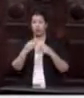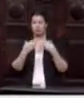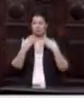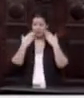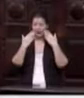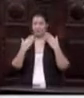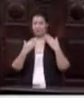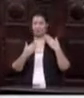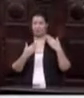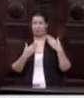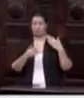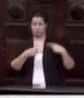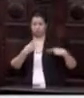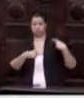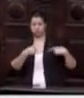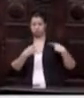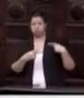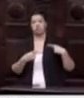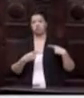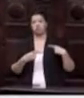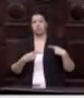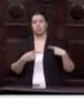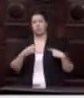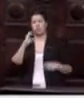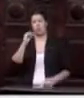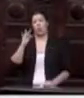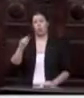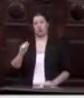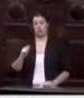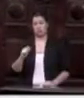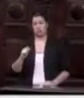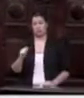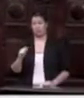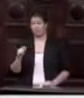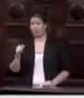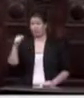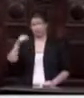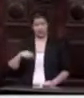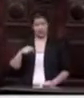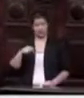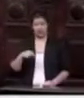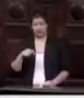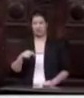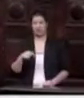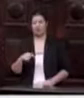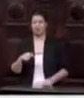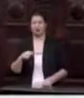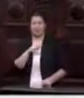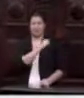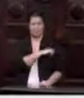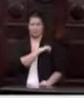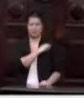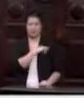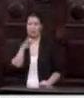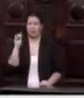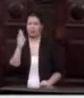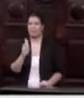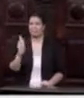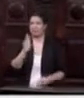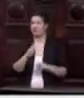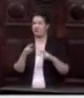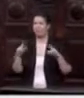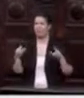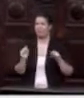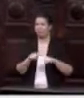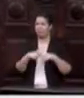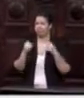cotas. É a Universidade do Estado do Rio de Janeiro que está quebrada, com risco de ser inviabilizada, e não